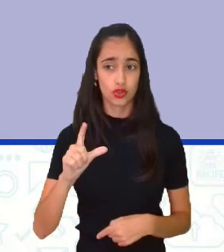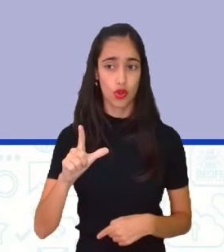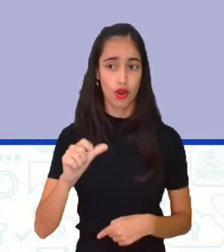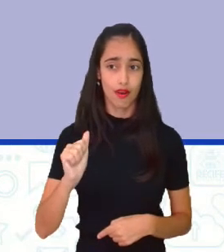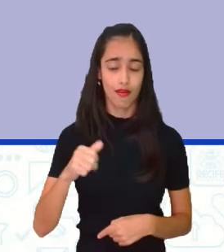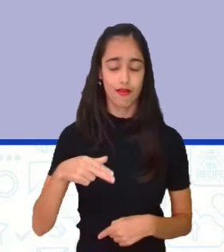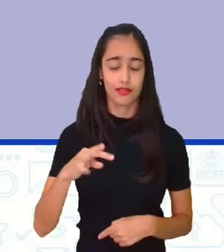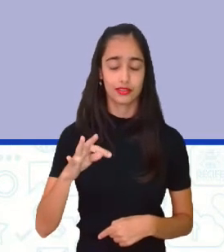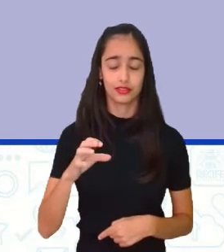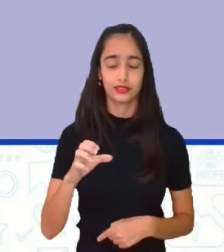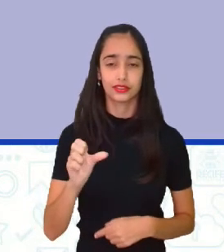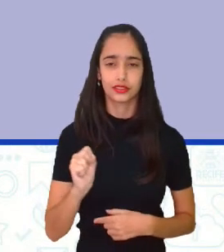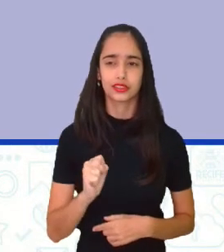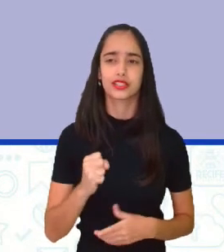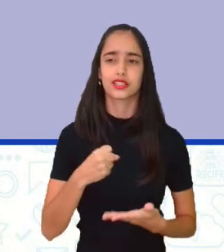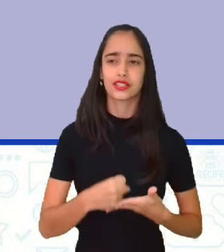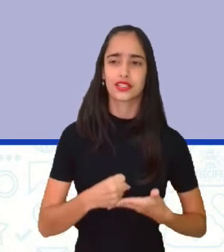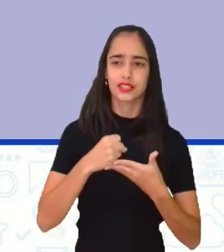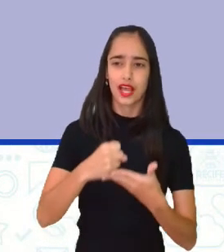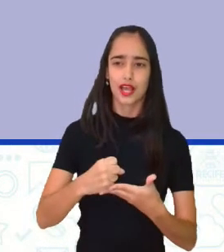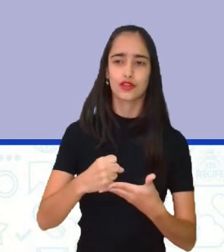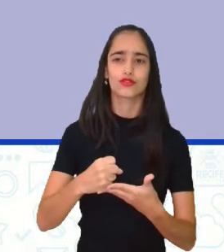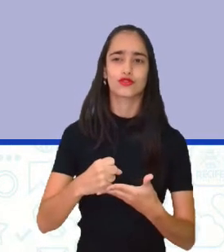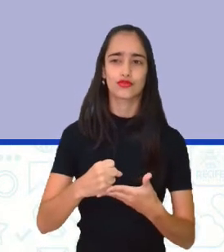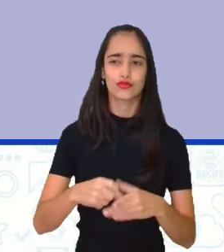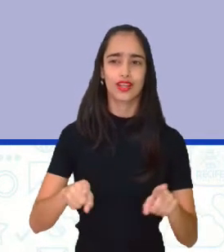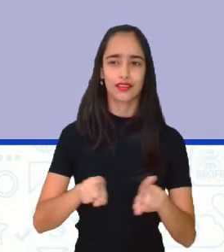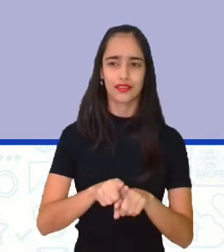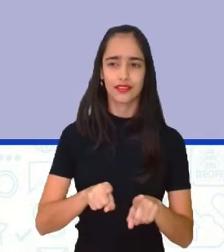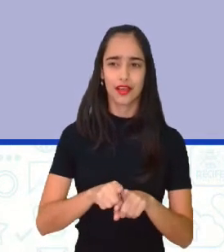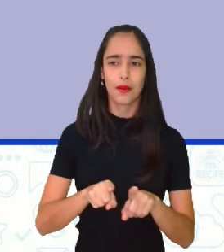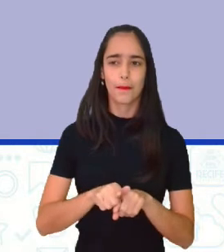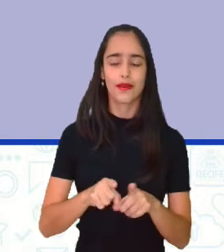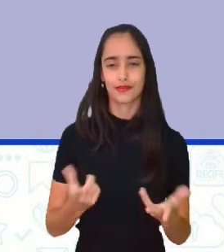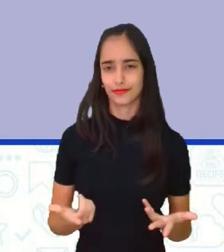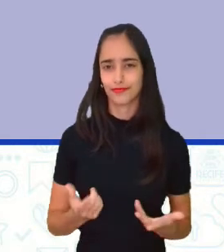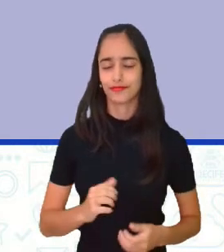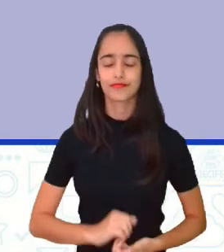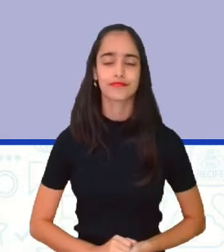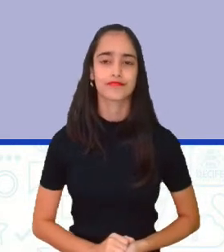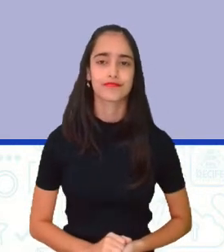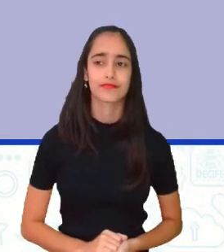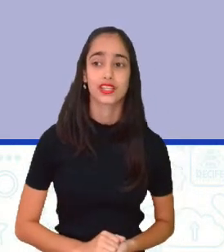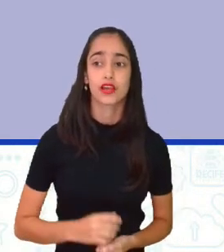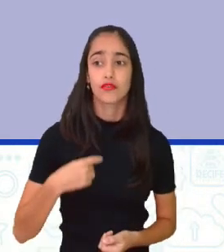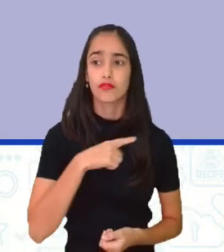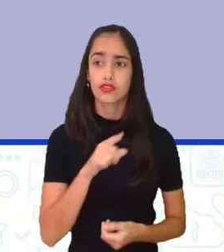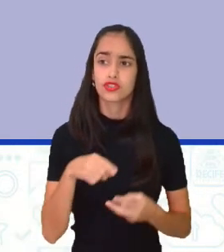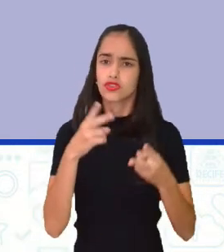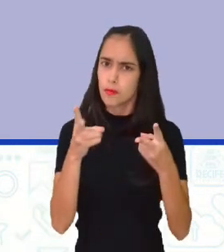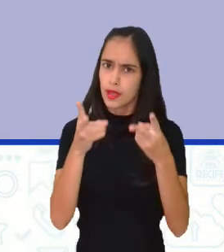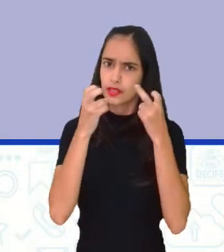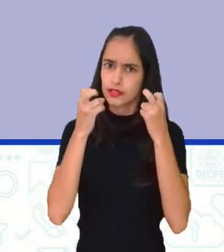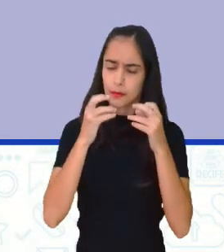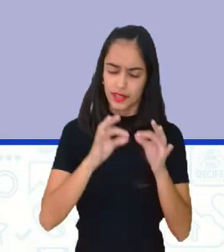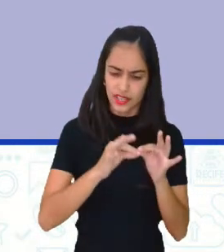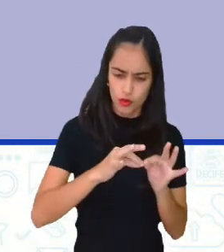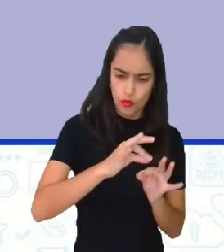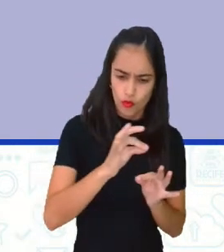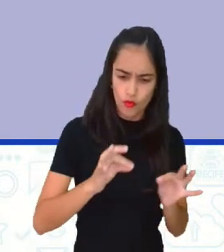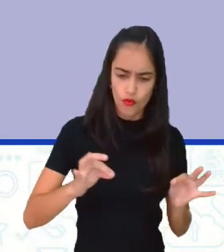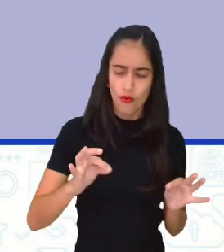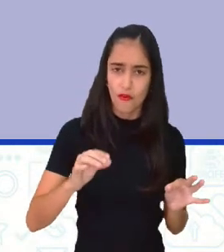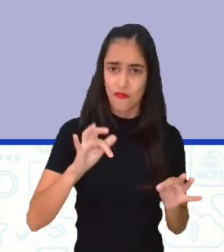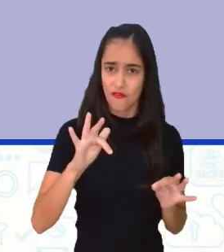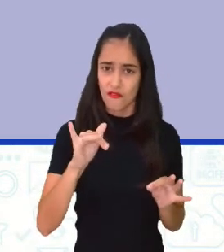Quando você vai fazer a conexão, os fios, normalmente ele tem uma capa protetora de borracha e dentro tem aquela linhazinha